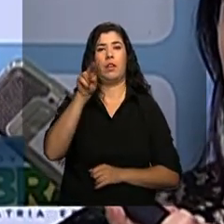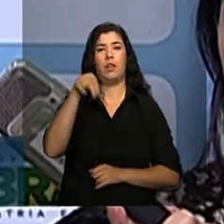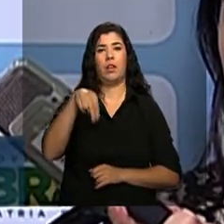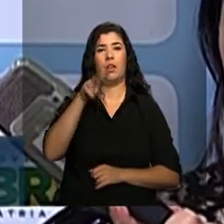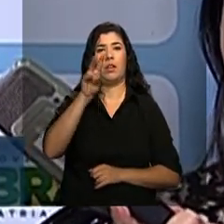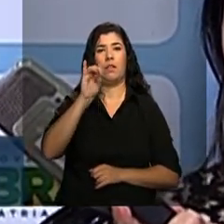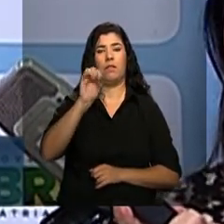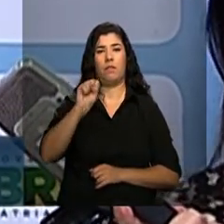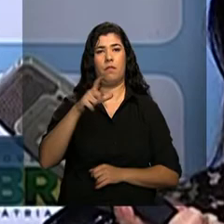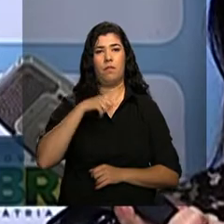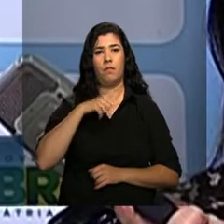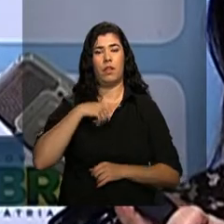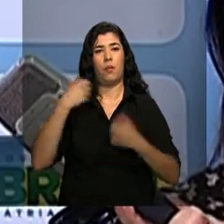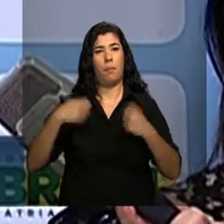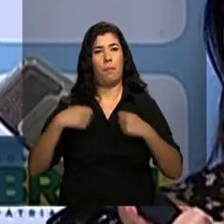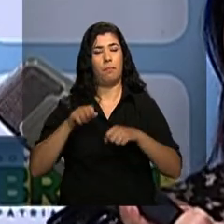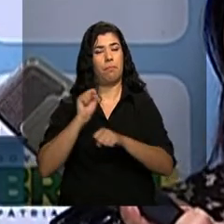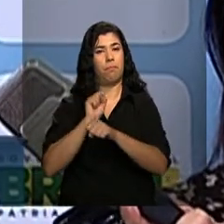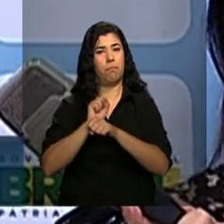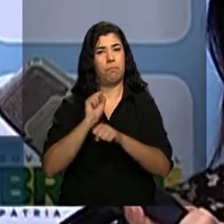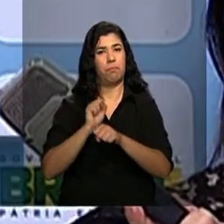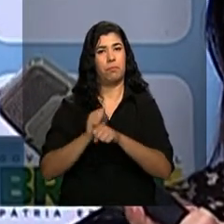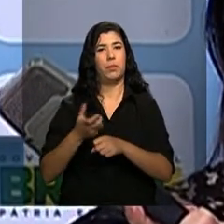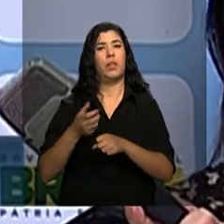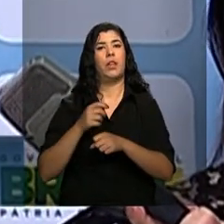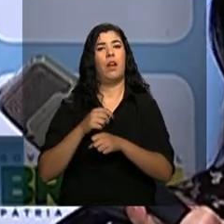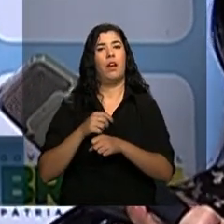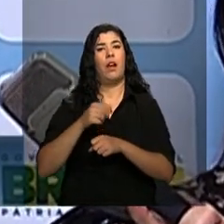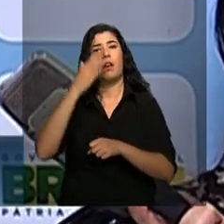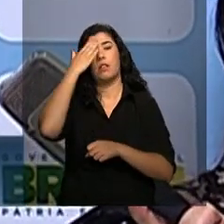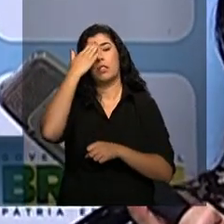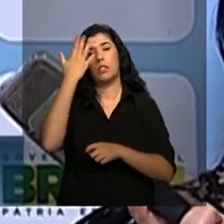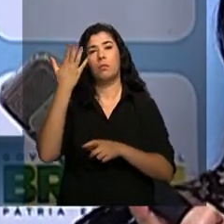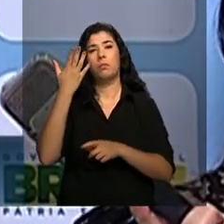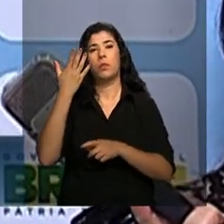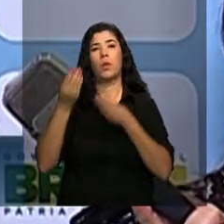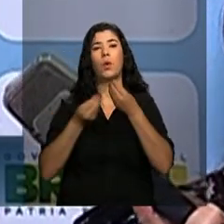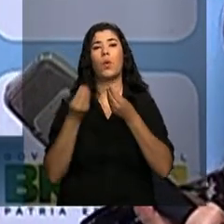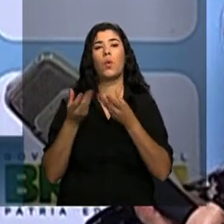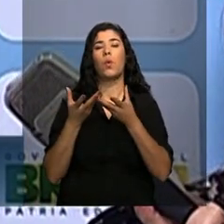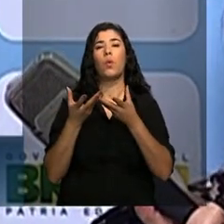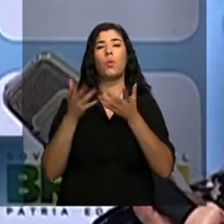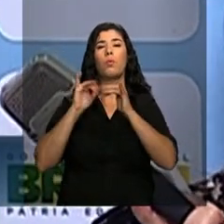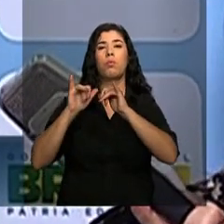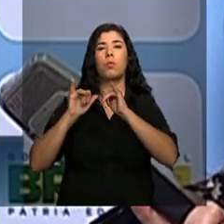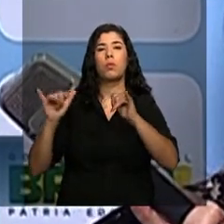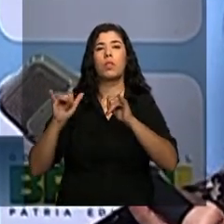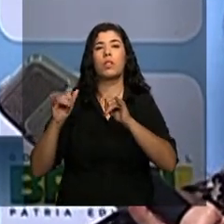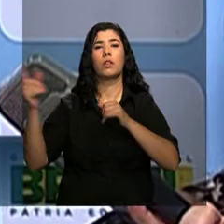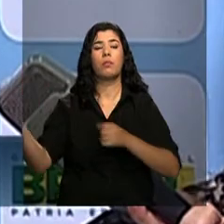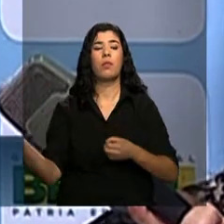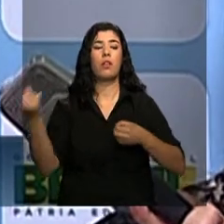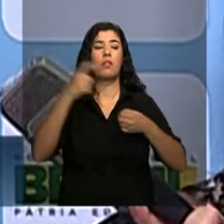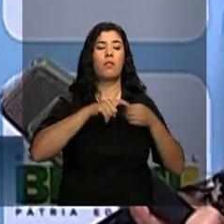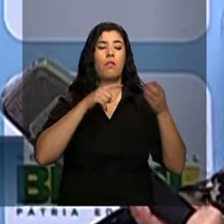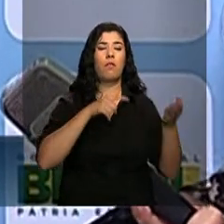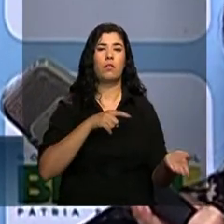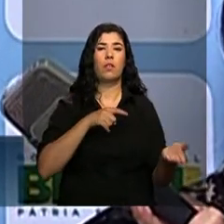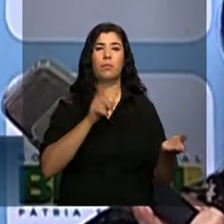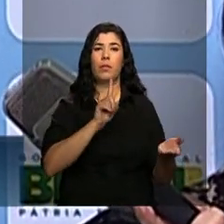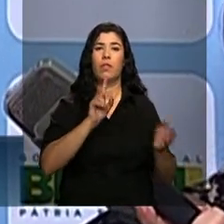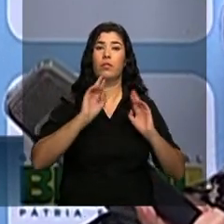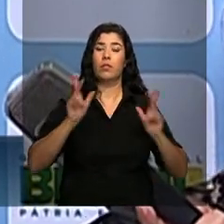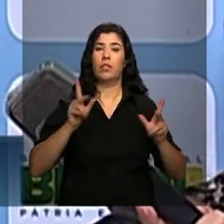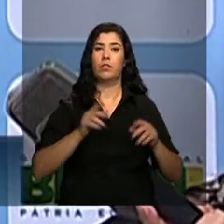essa informação subir, chegar, para depois acionar ou talvez motivar uma ação da vigilância sanitária. À medida que você tem